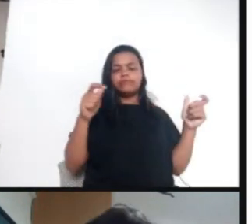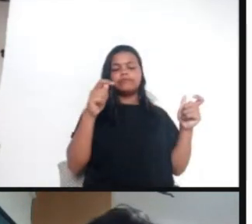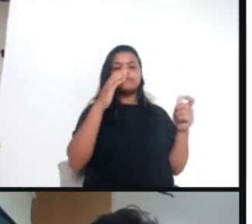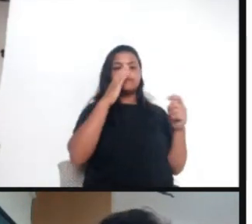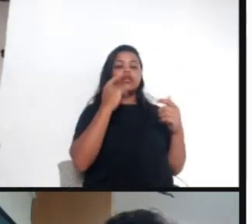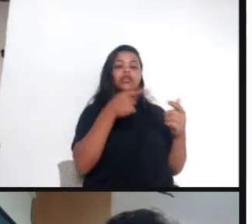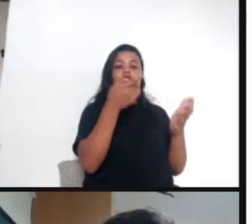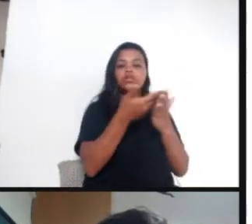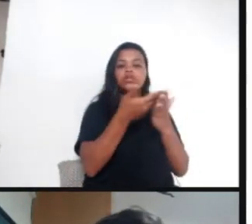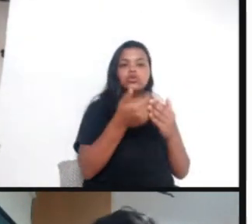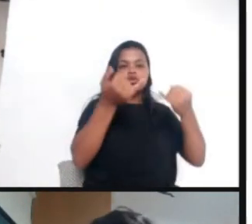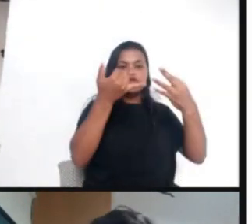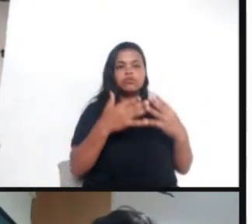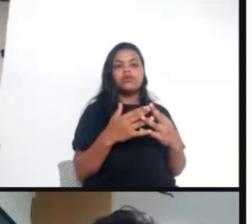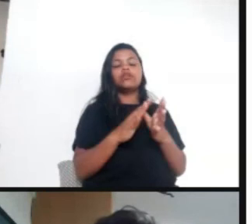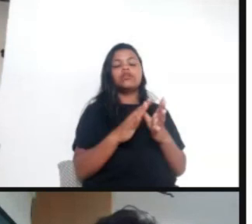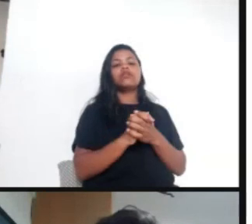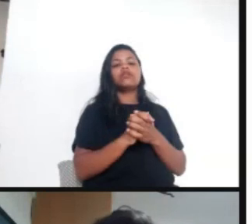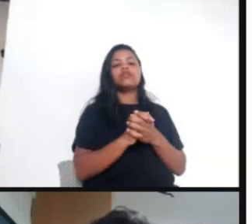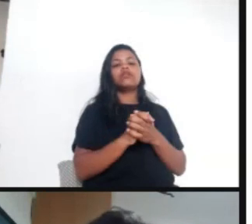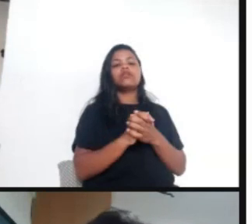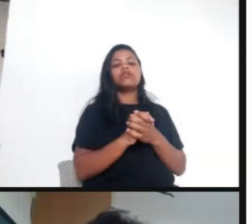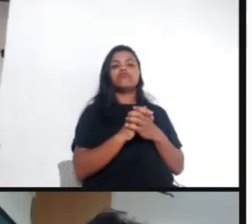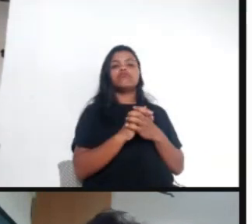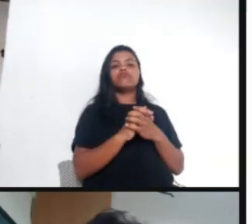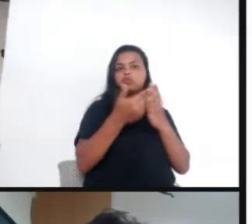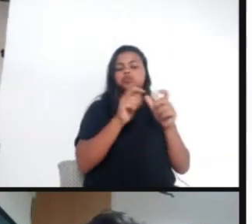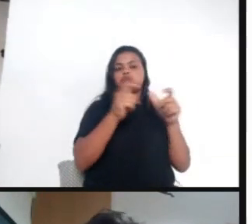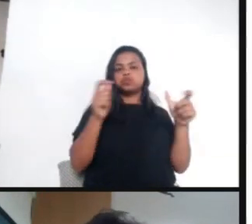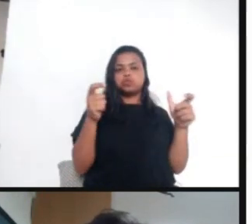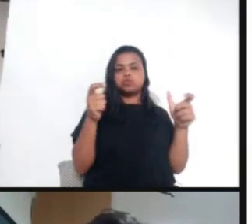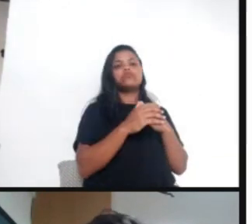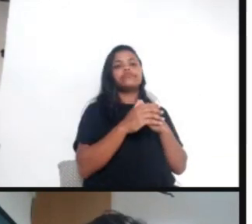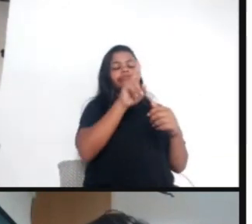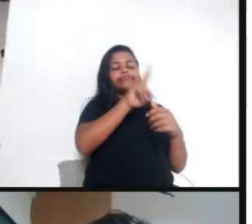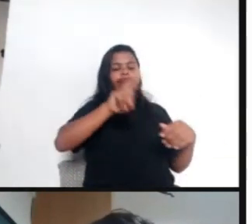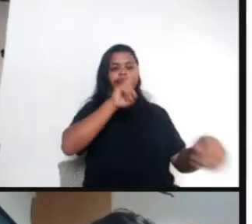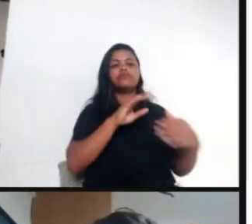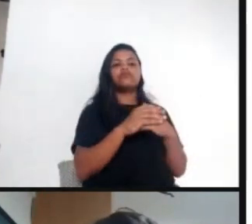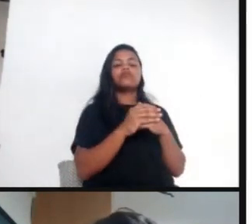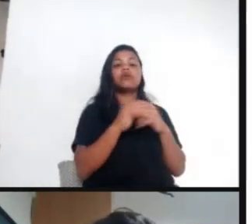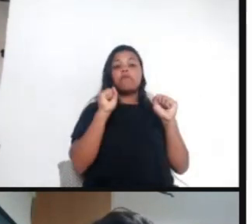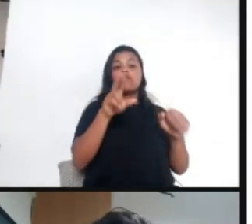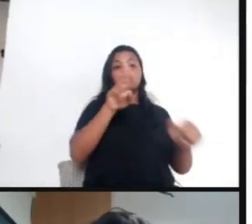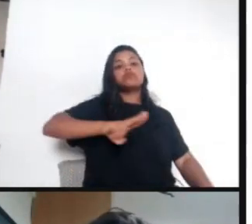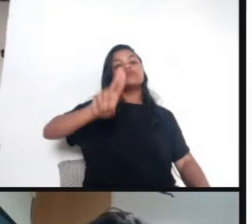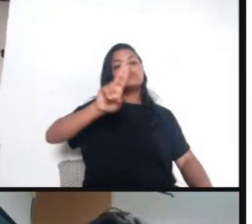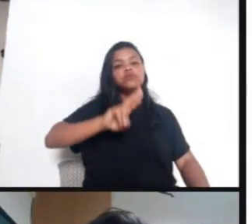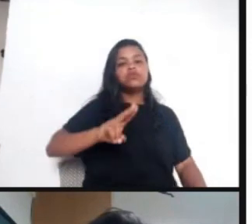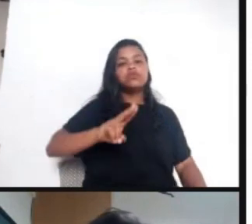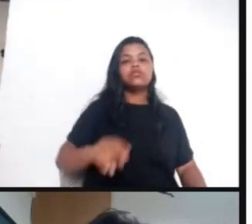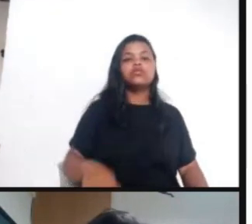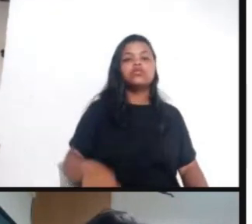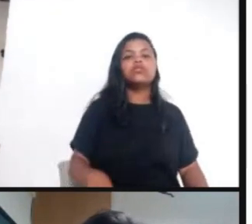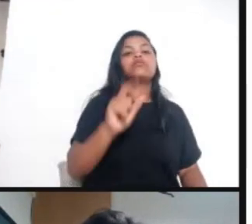que um estudo randomizado a profilaxia pós-exposição da Covid-19 e